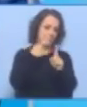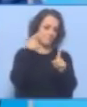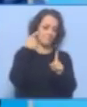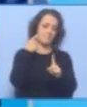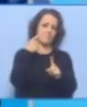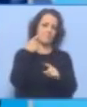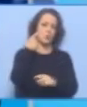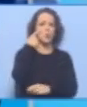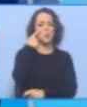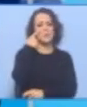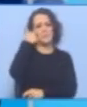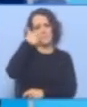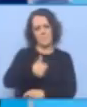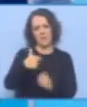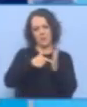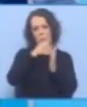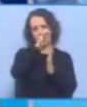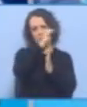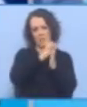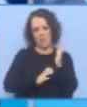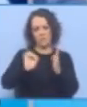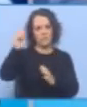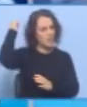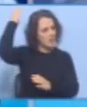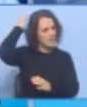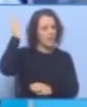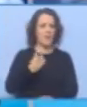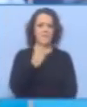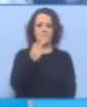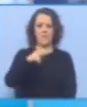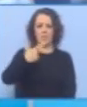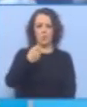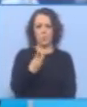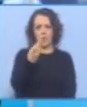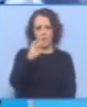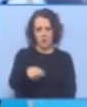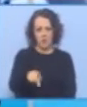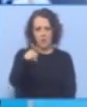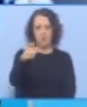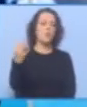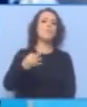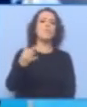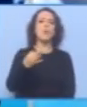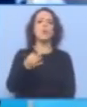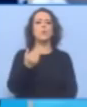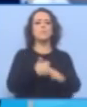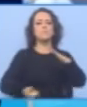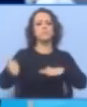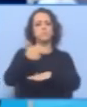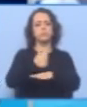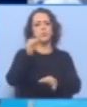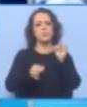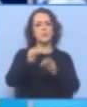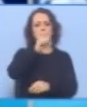conhecida, um texto conhecido do cardeal Vantuan, que foi presidente do Conselho Pontifício Justiça e Paz, que tem o